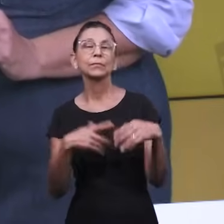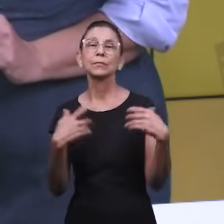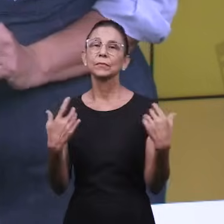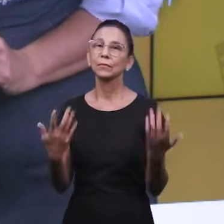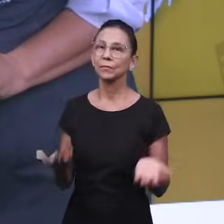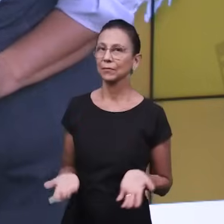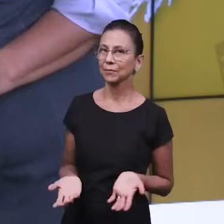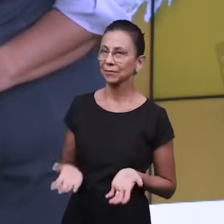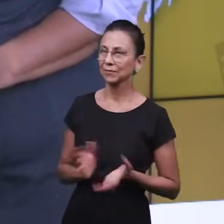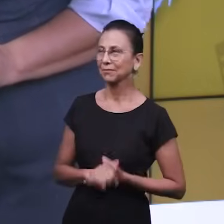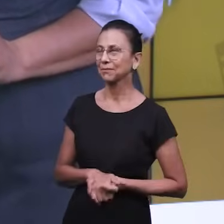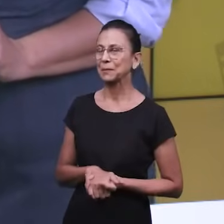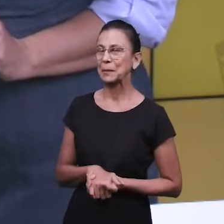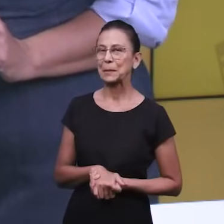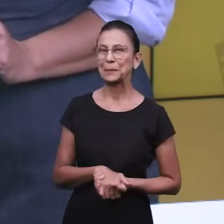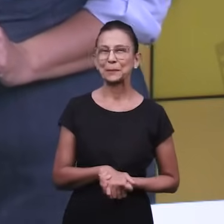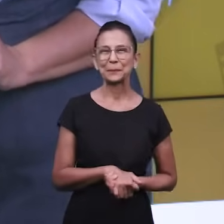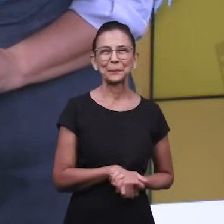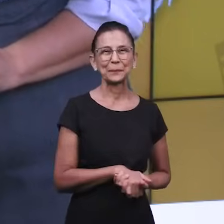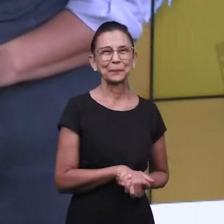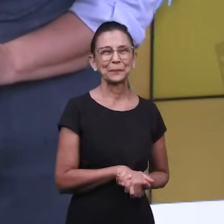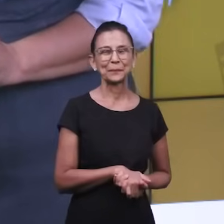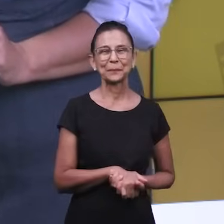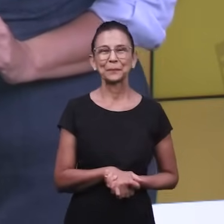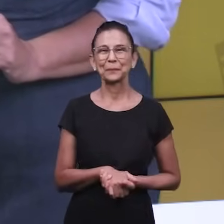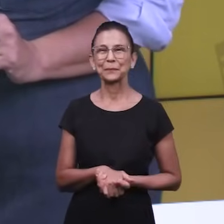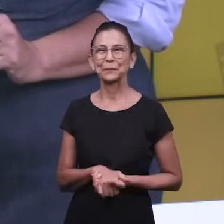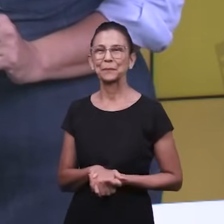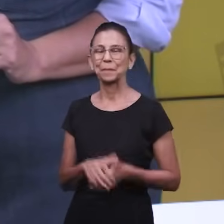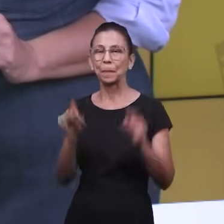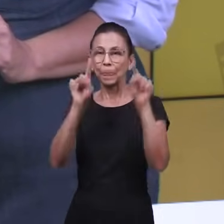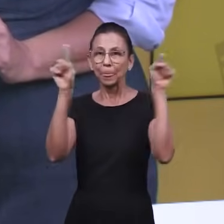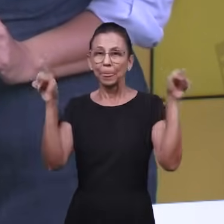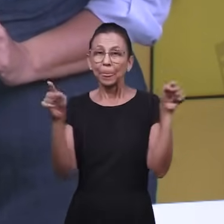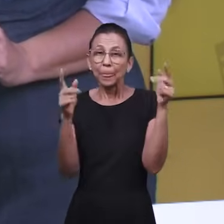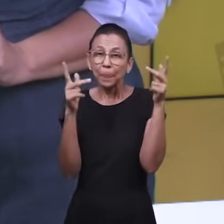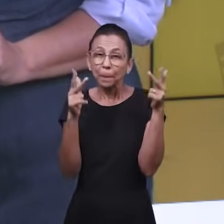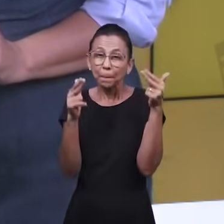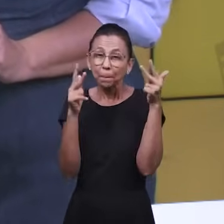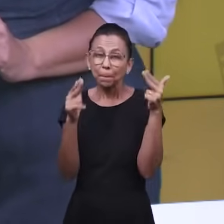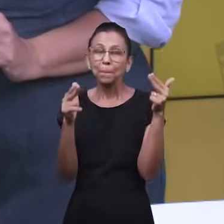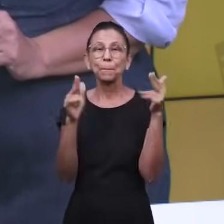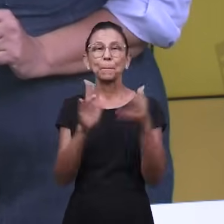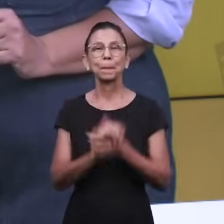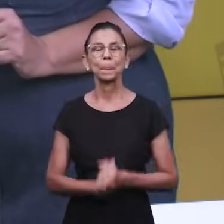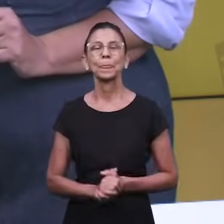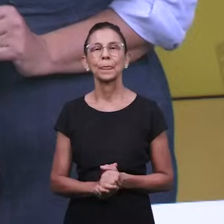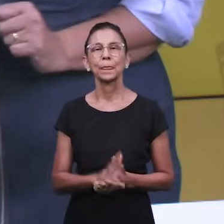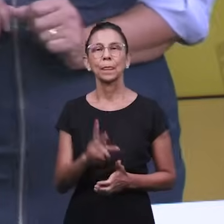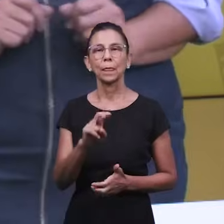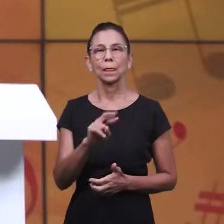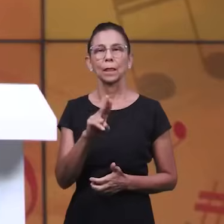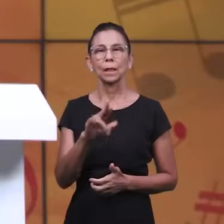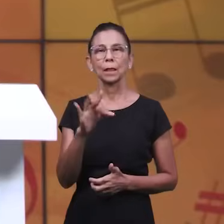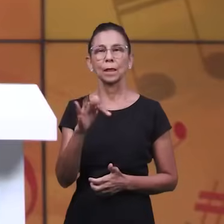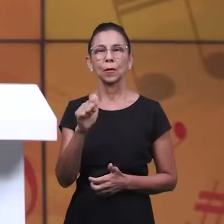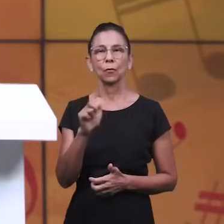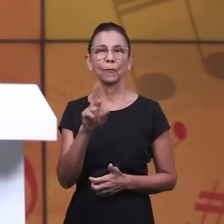tocar. E esta parte do coro igualzinho. E vamos rufar no